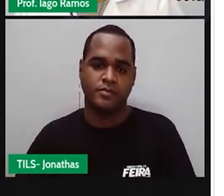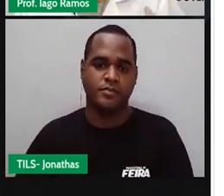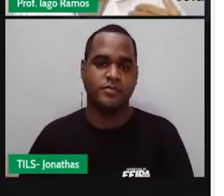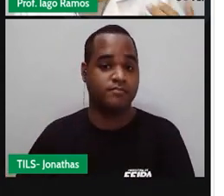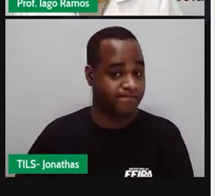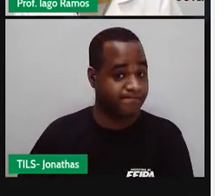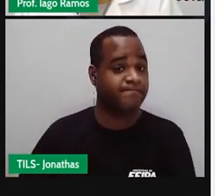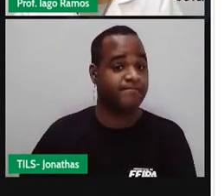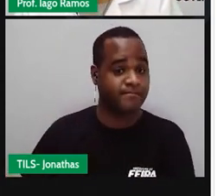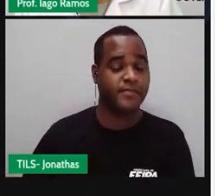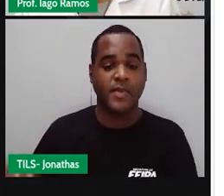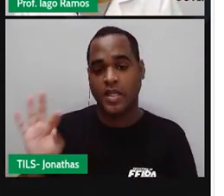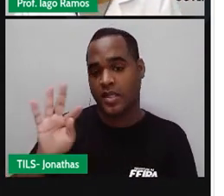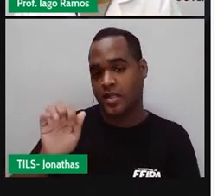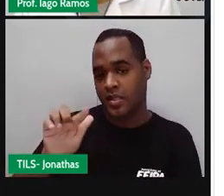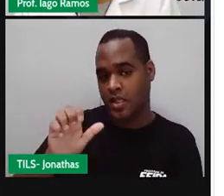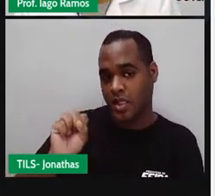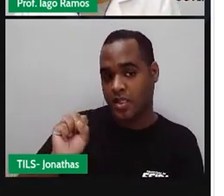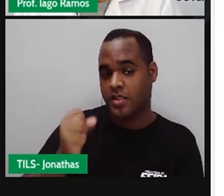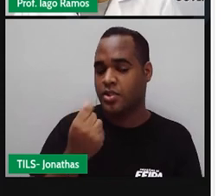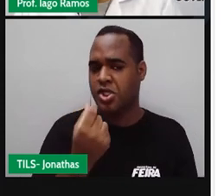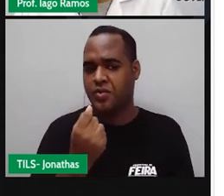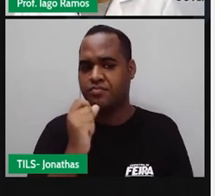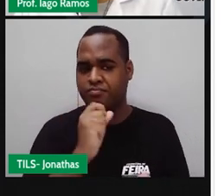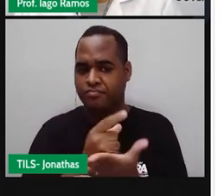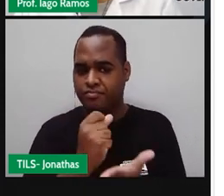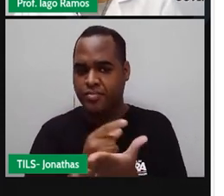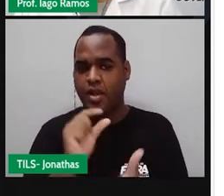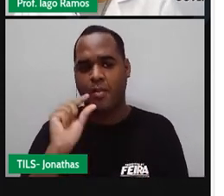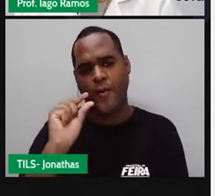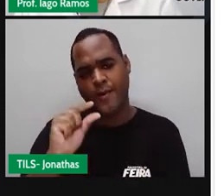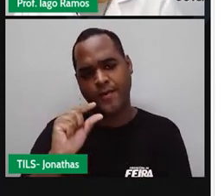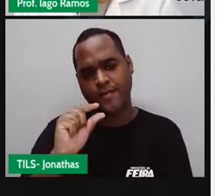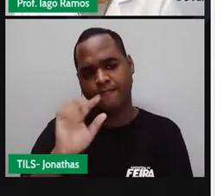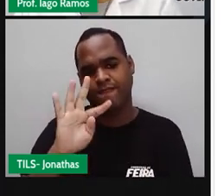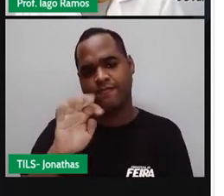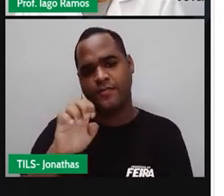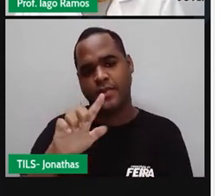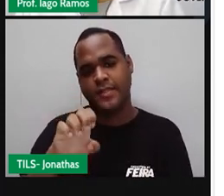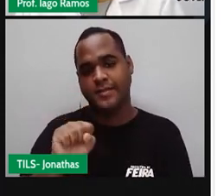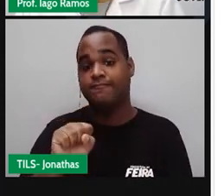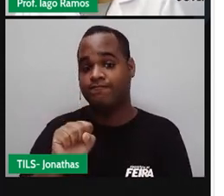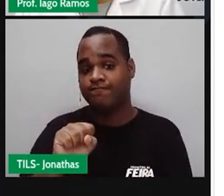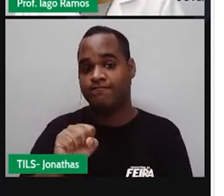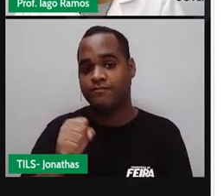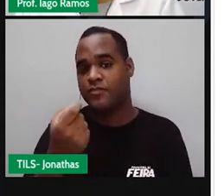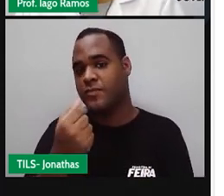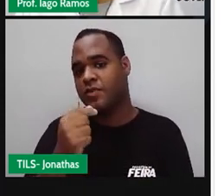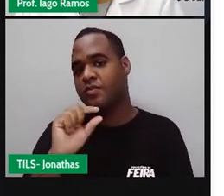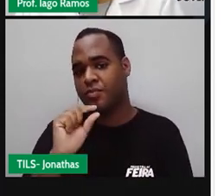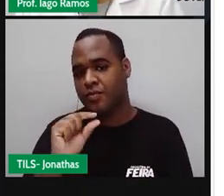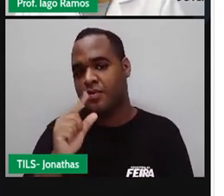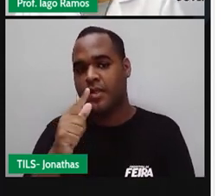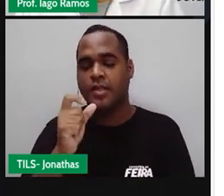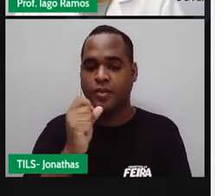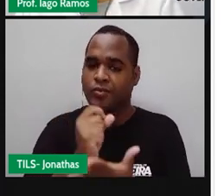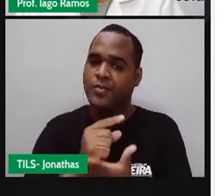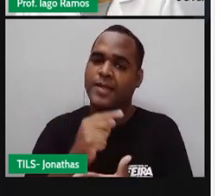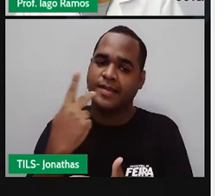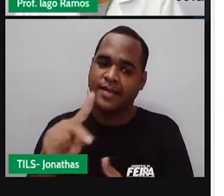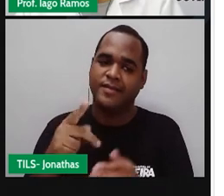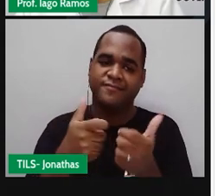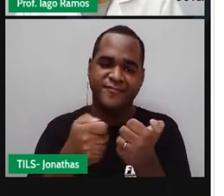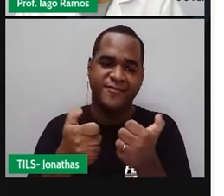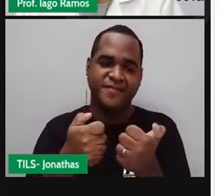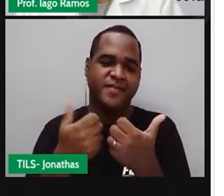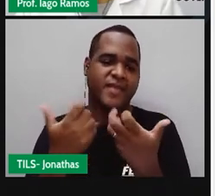foi quem menos contribuiu para poder e é comprar lá o videogame